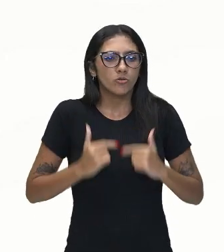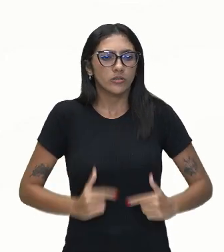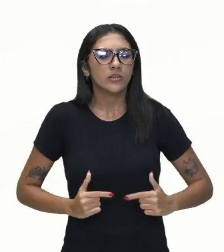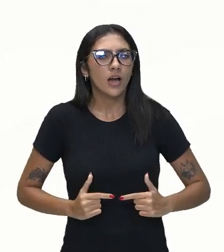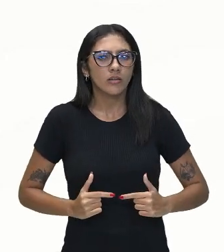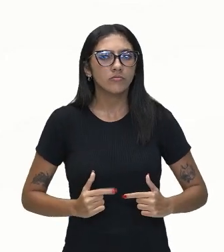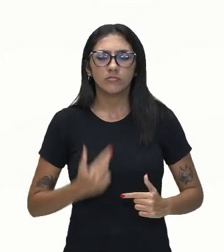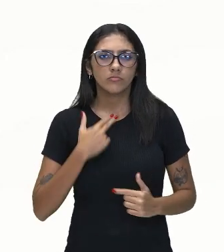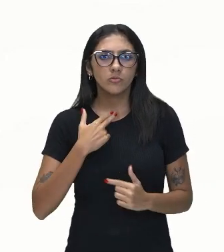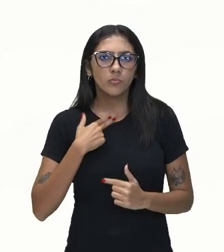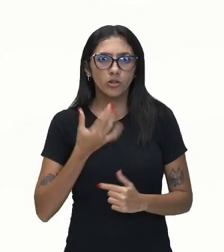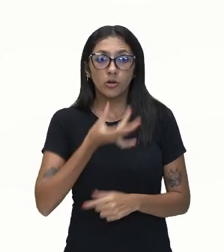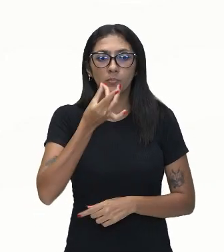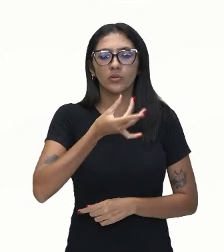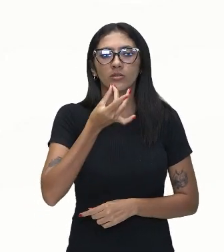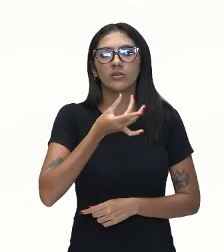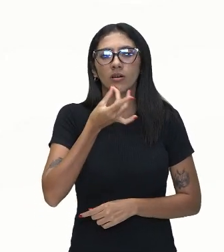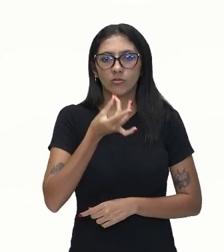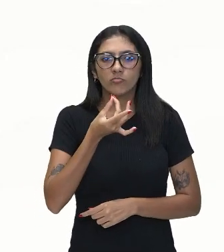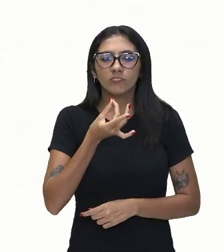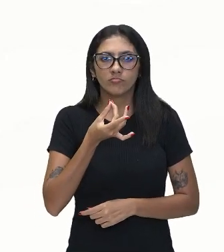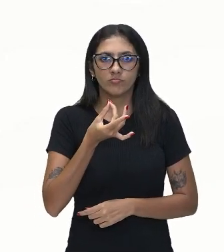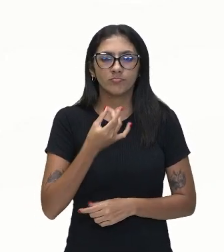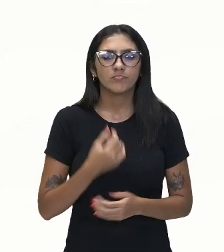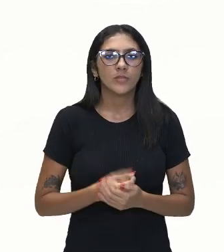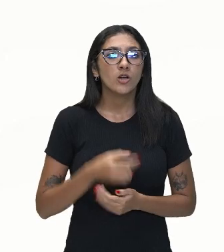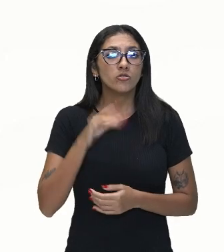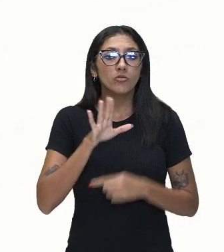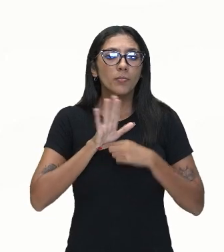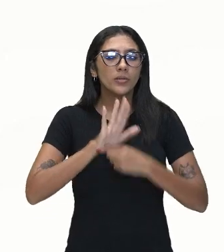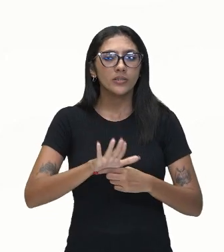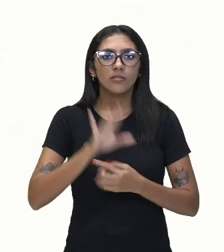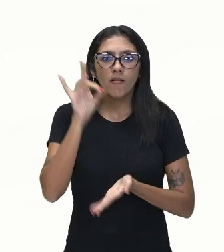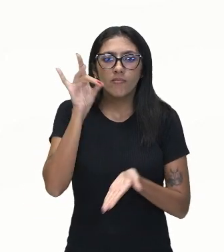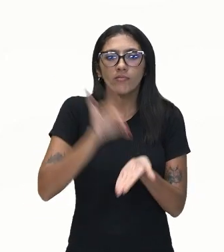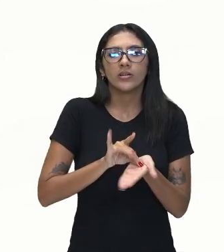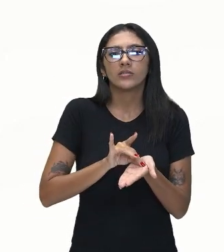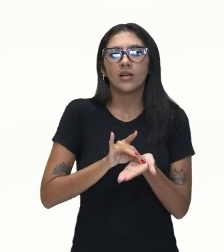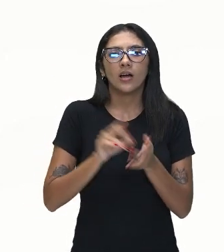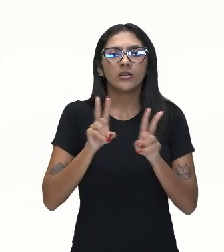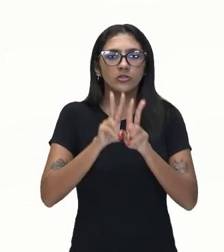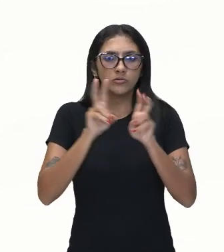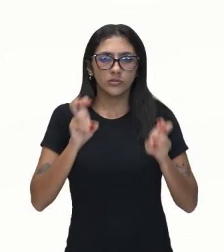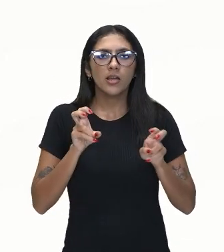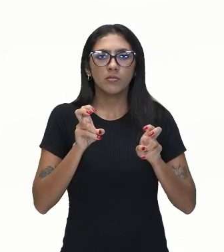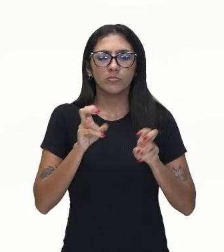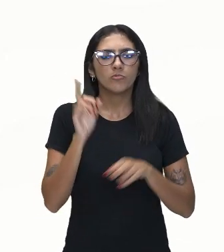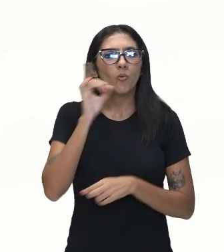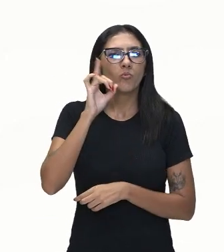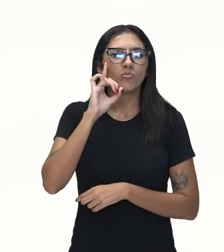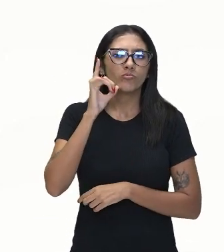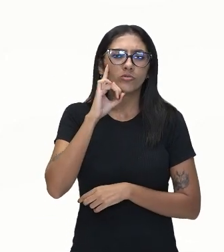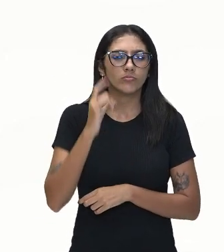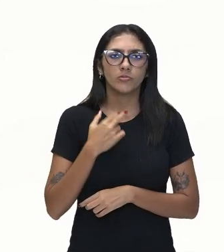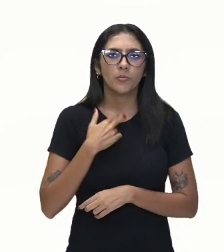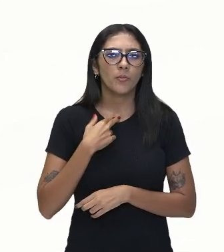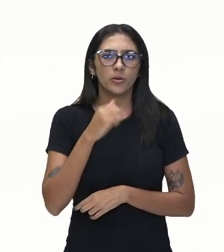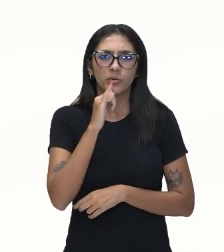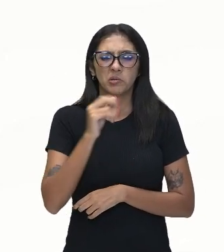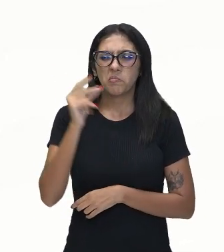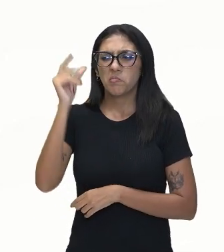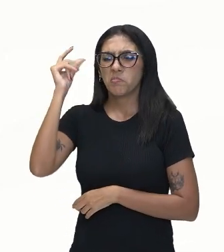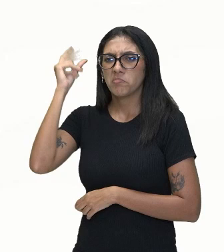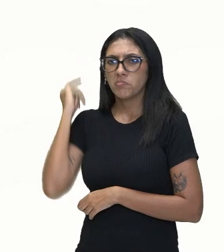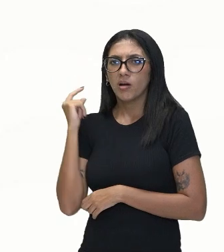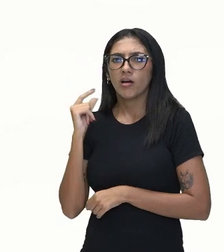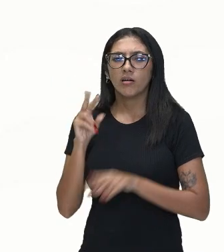se posicionar. Deve falar sobre fatos reais, atuais e do cotidiano. Não pode ser antigo, não podem ser